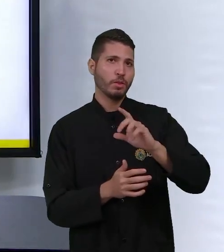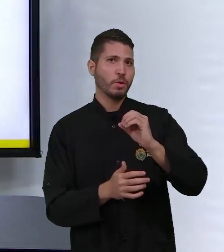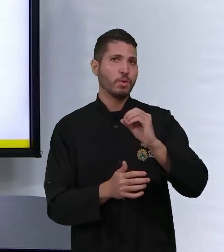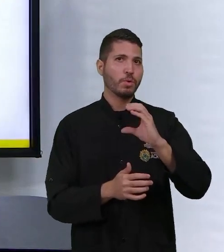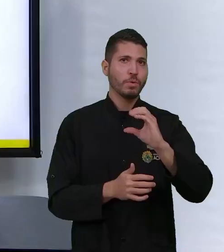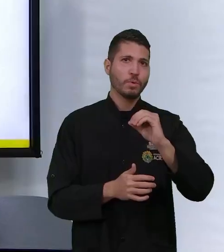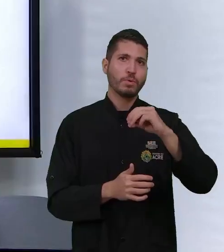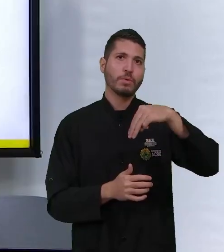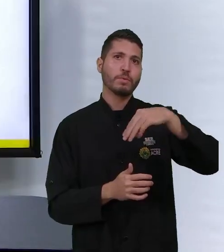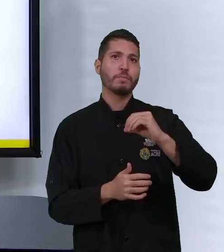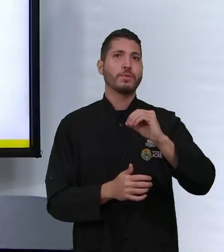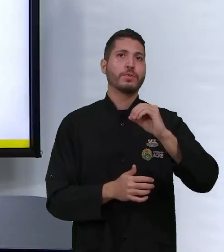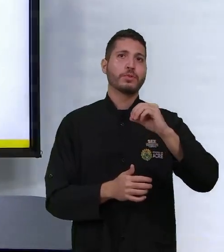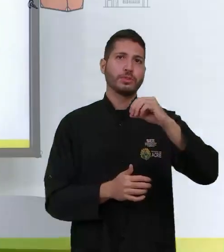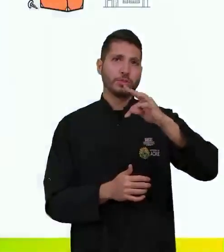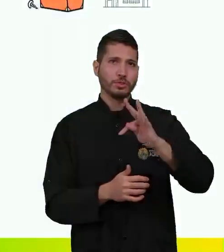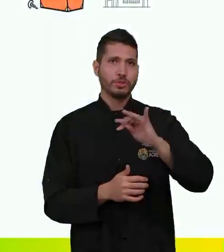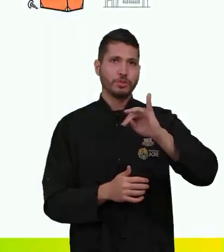vamos ver agora.